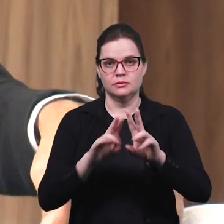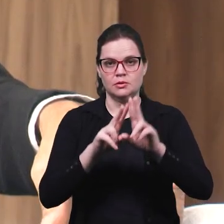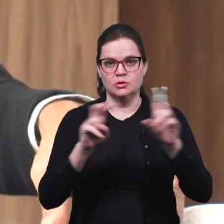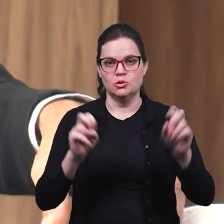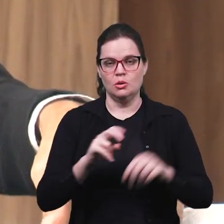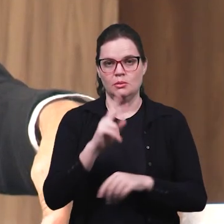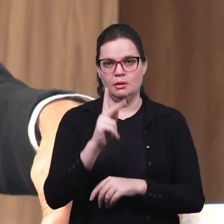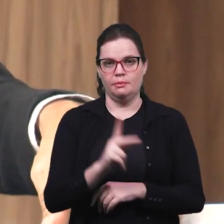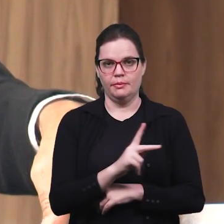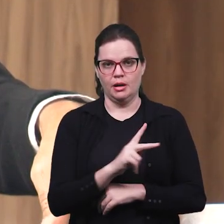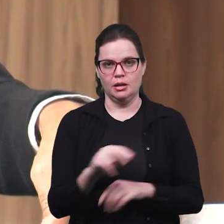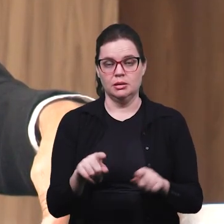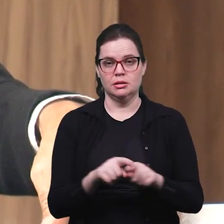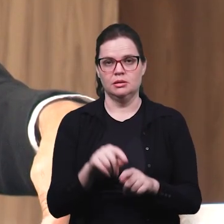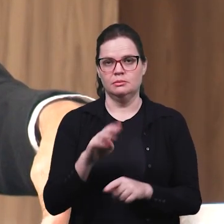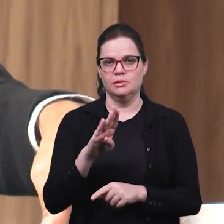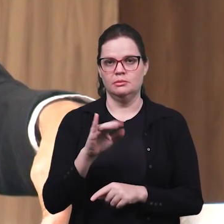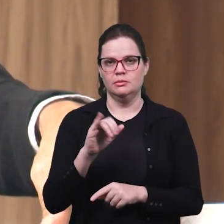e dos padres,